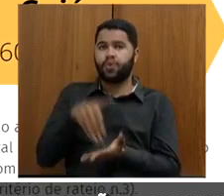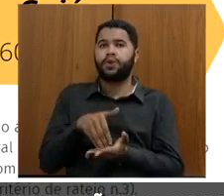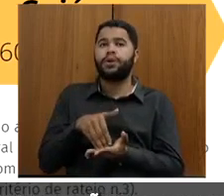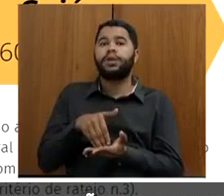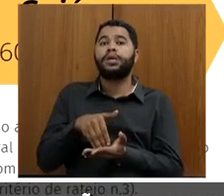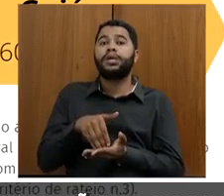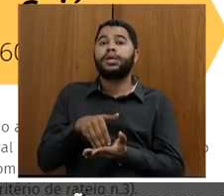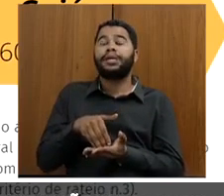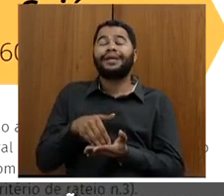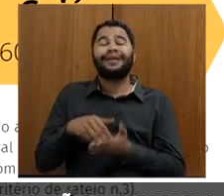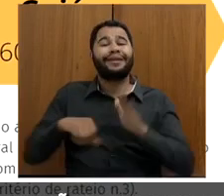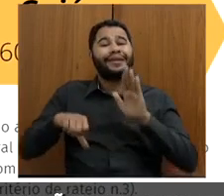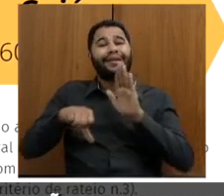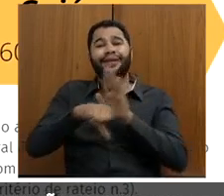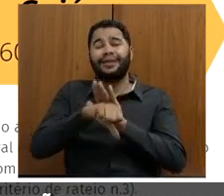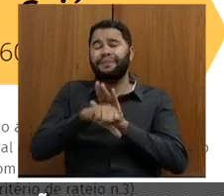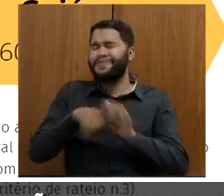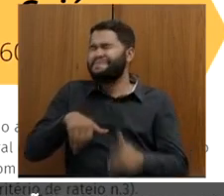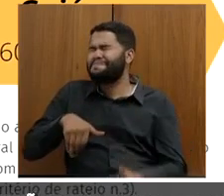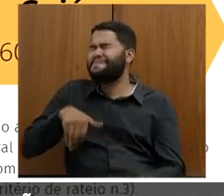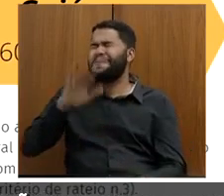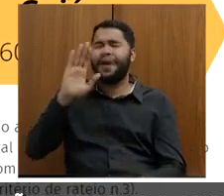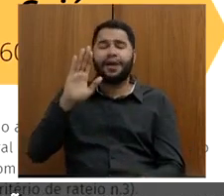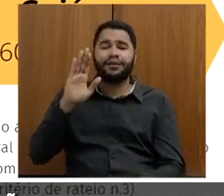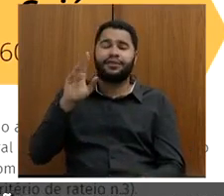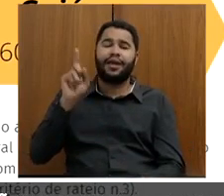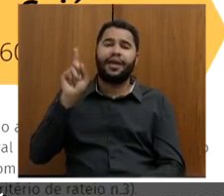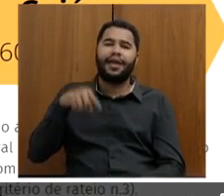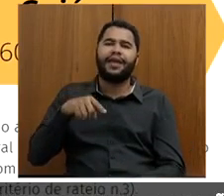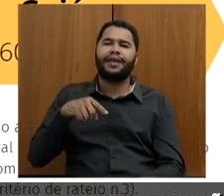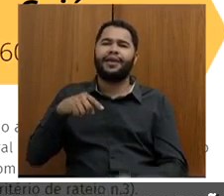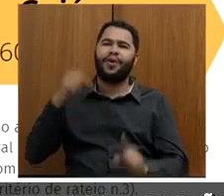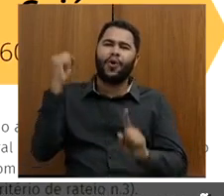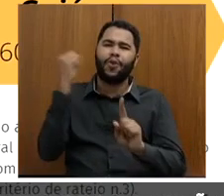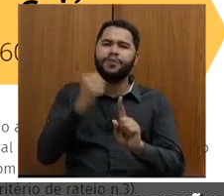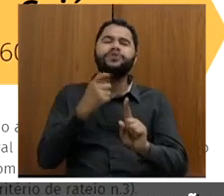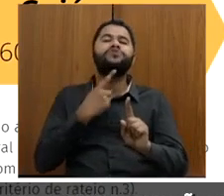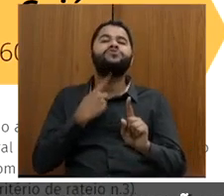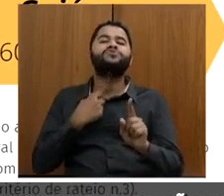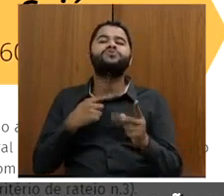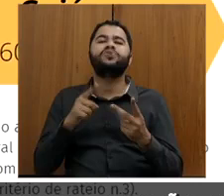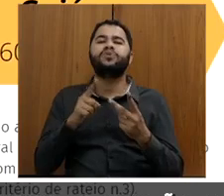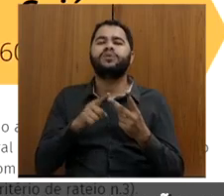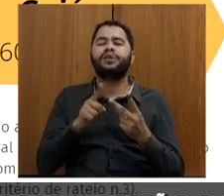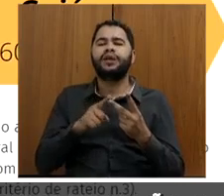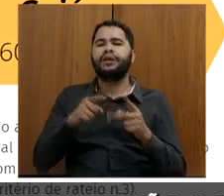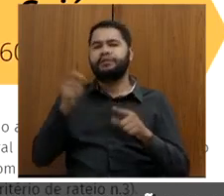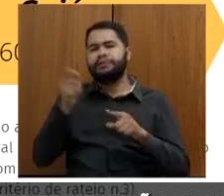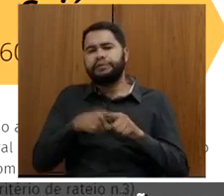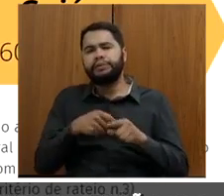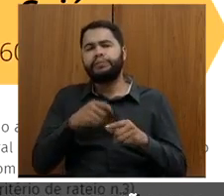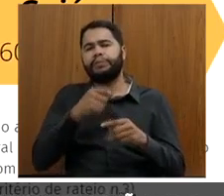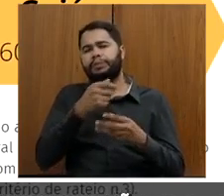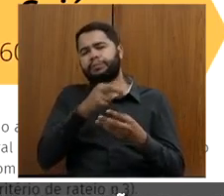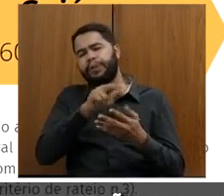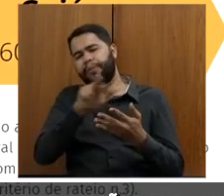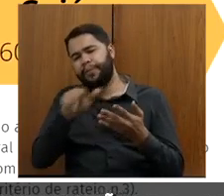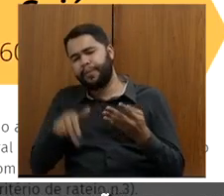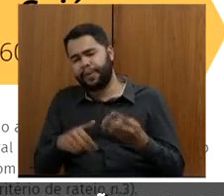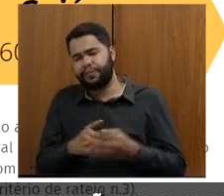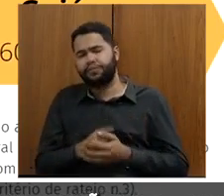crimes mais violentos são quatro crimes que são homicídio doloso lesão corporal seguida de morte latrocínio e estupro né